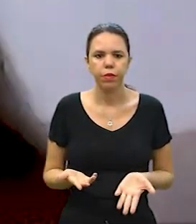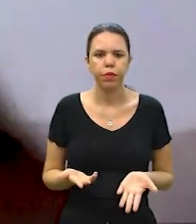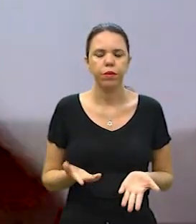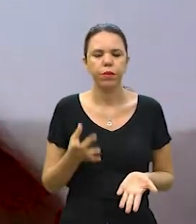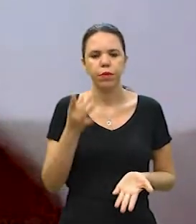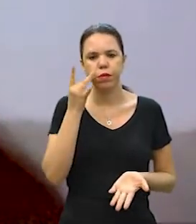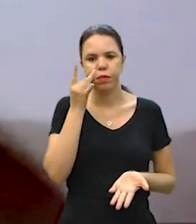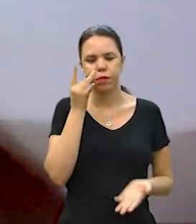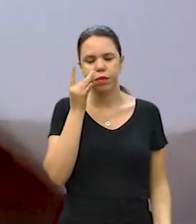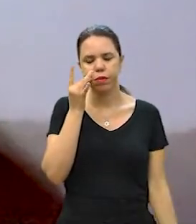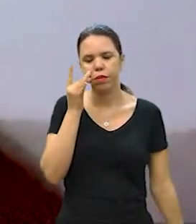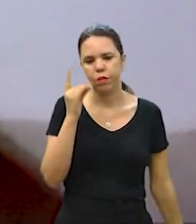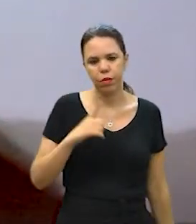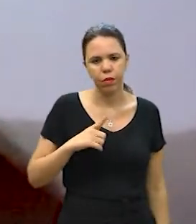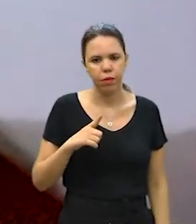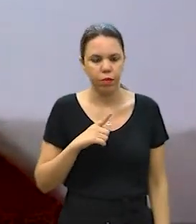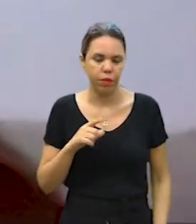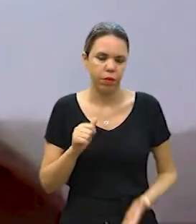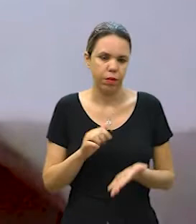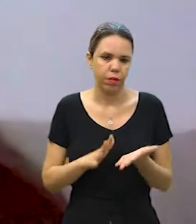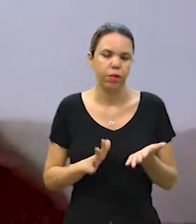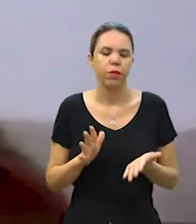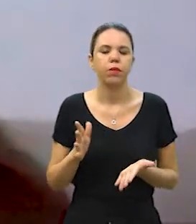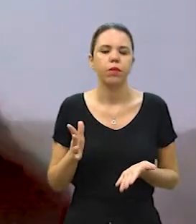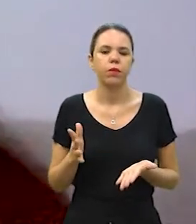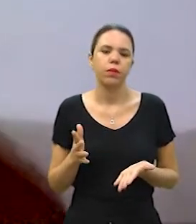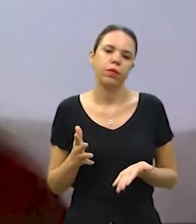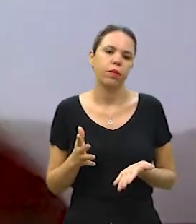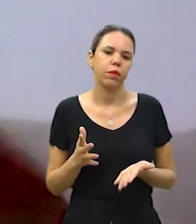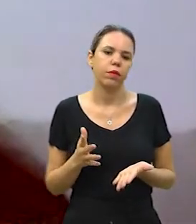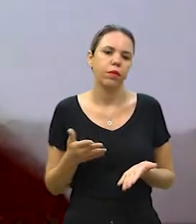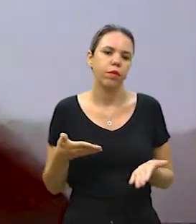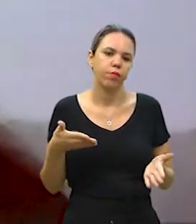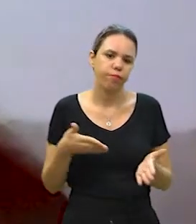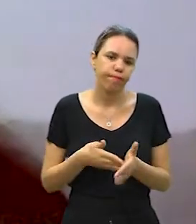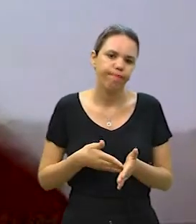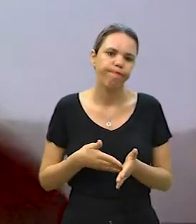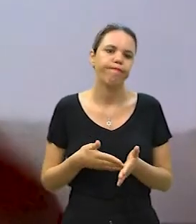na presencial, né? Nas atividades presenciais, a gente ainda tem questão